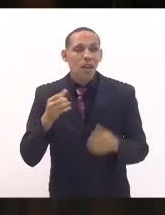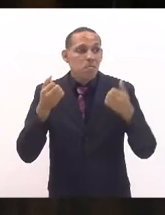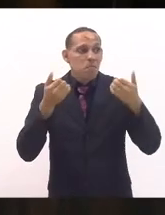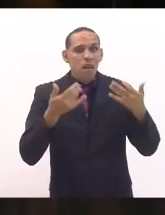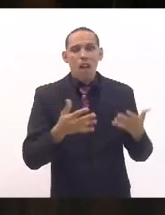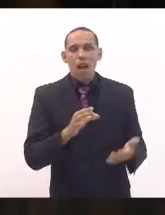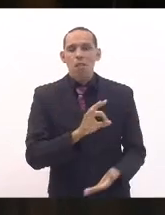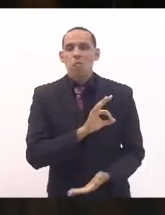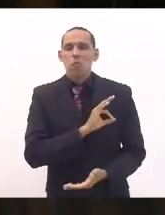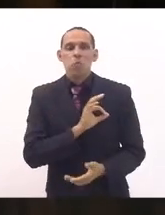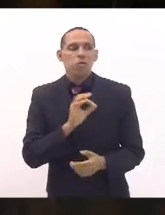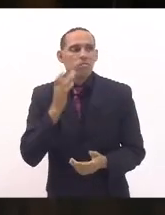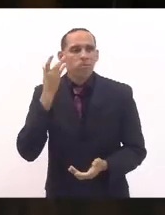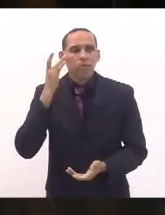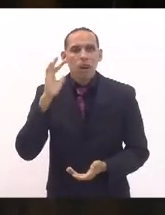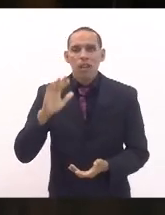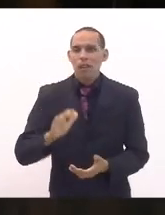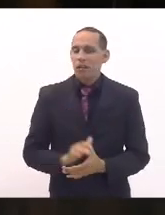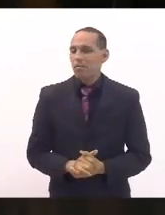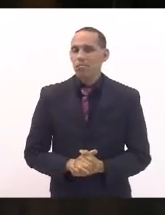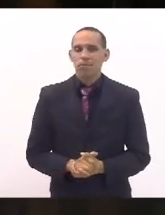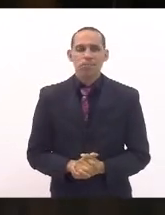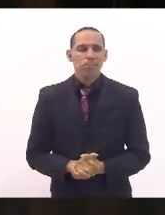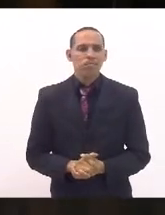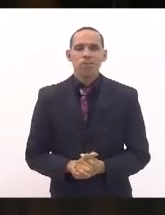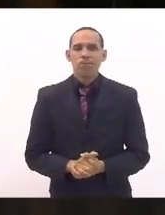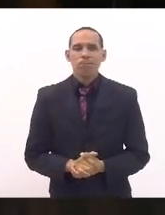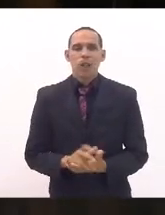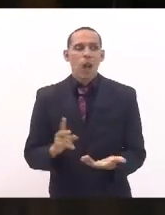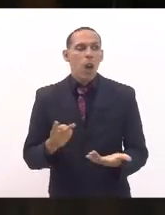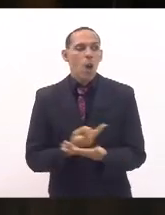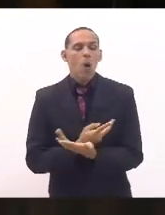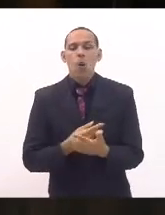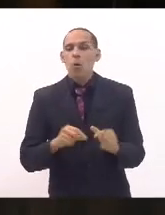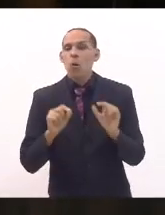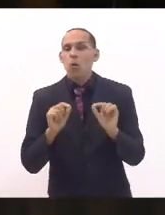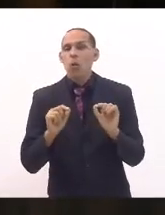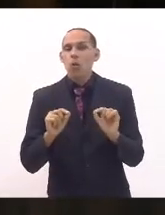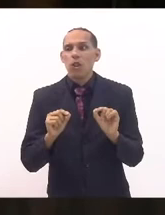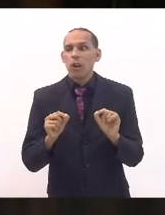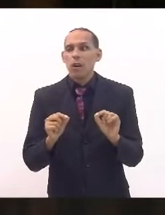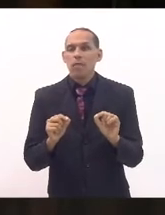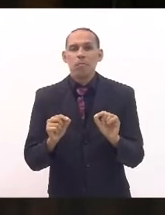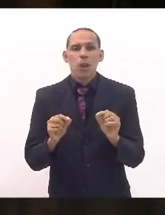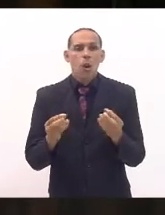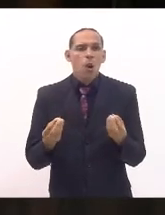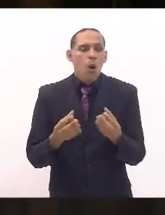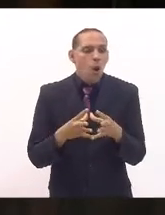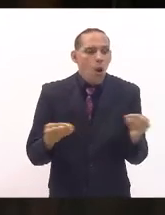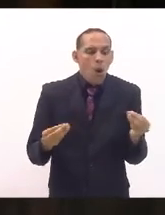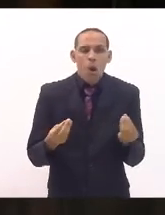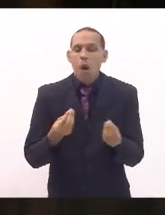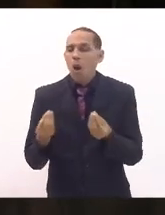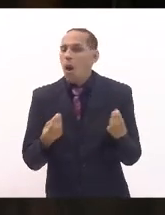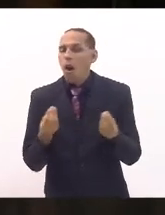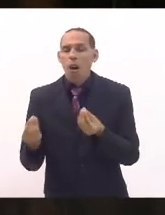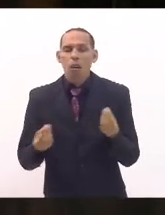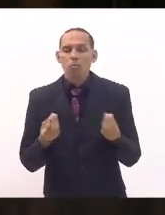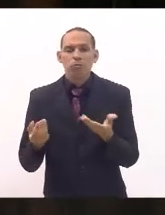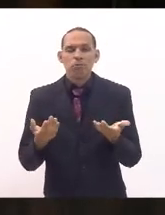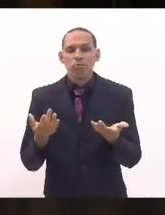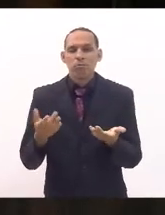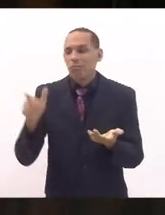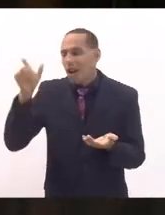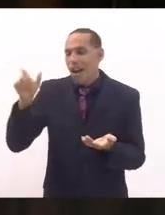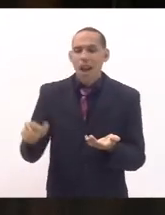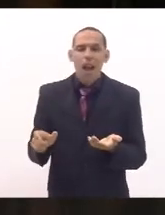polícia como se deu, como poderia ter se dado o desaparecimento dos seus filhos. Elas não